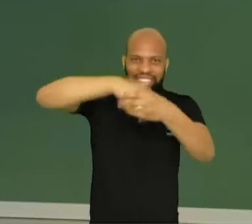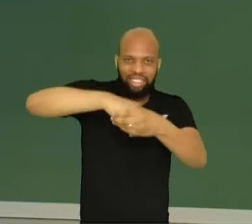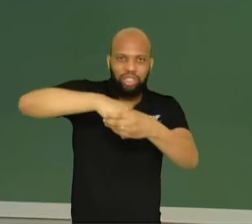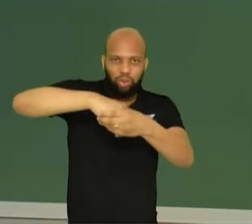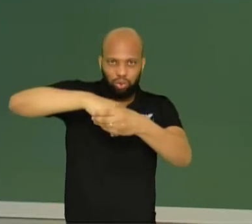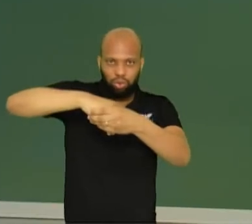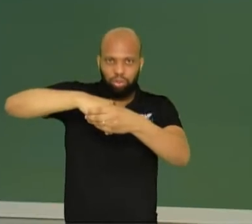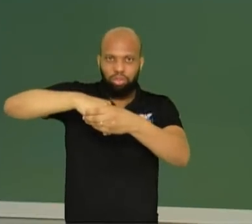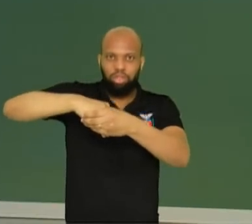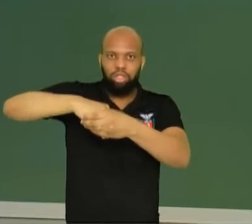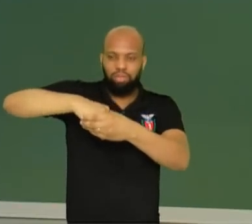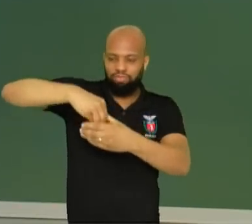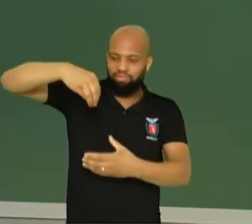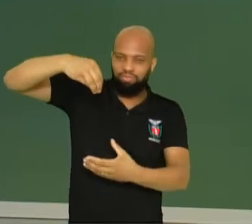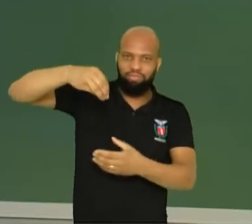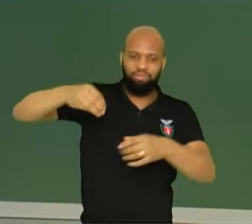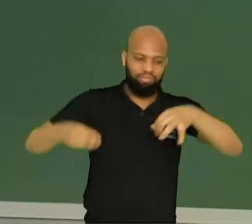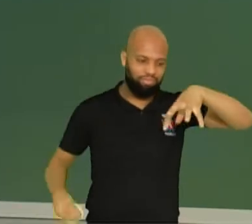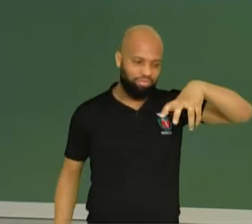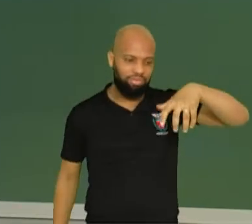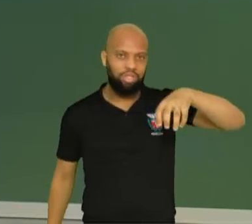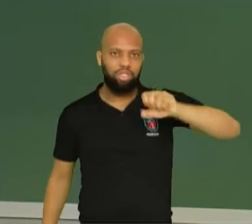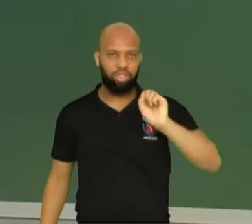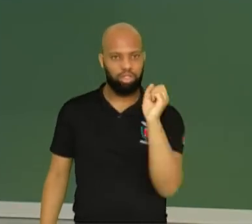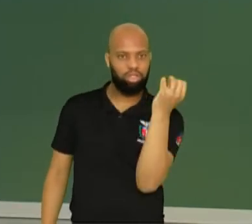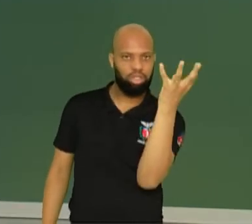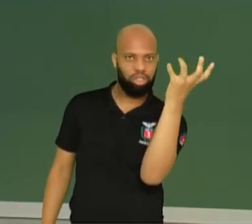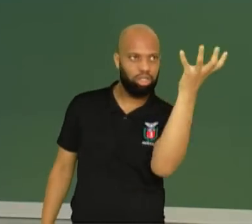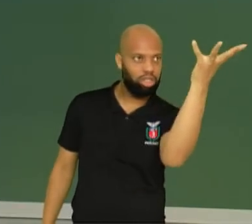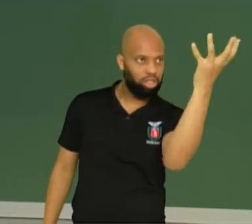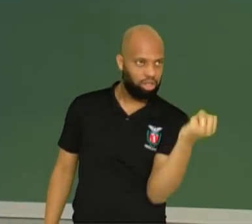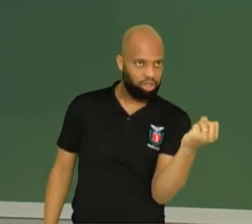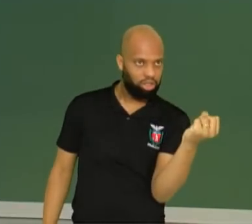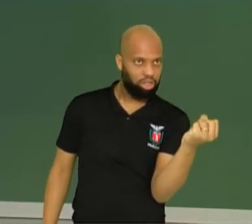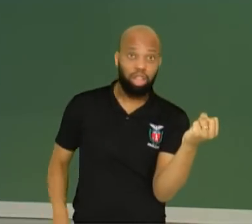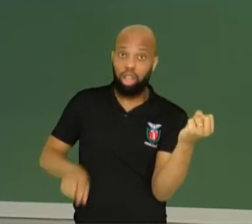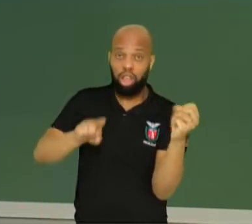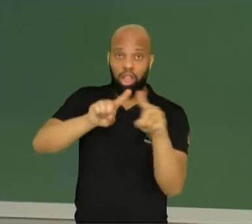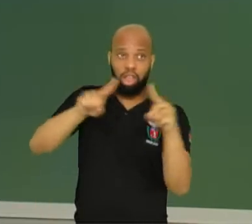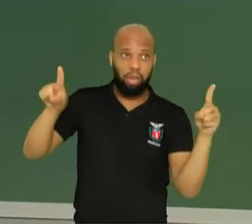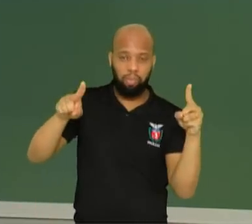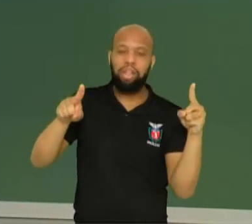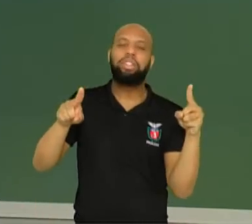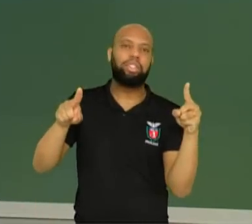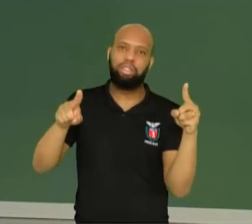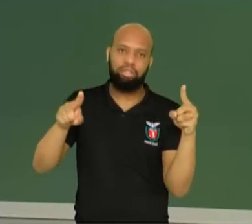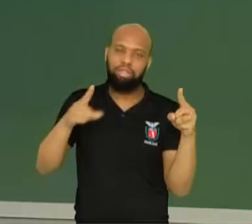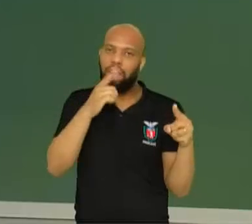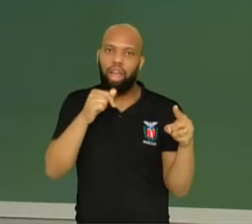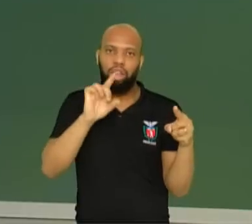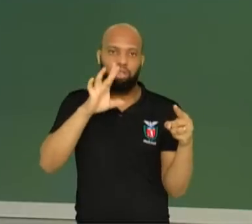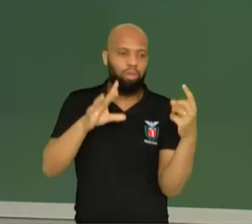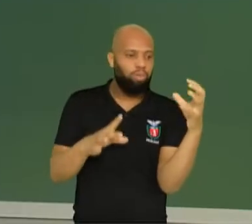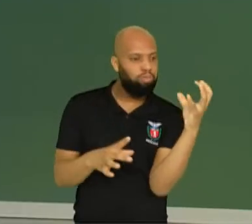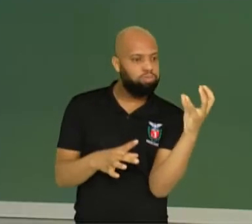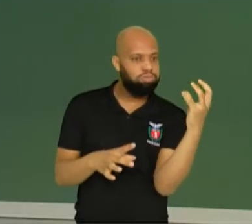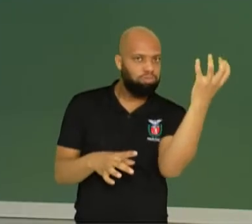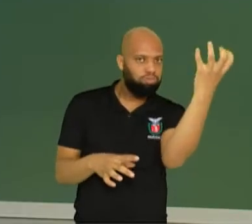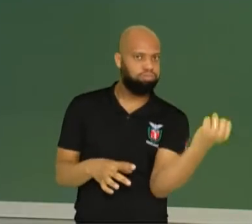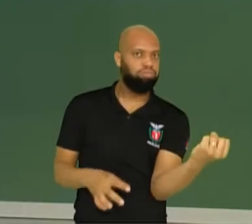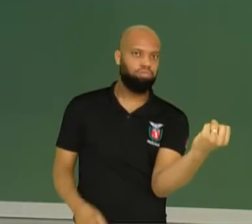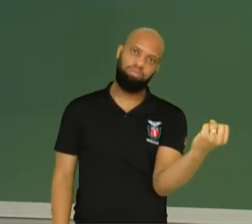saco. Então, ela usa o tentáculo só para captar o alimento, mas quando você vê ela na água, ela é só uma bolha. Então, tem alguns